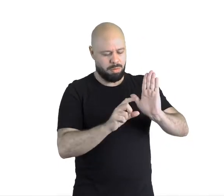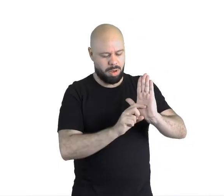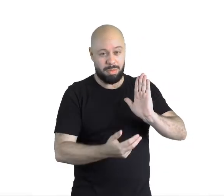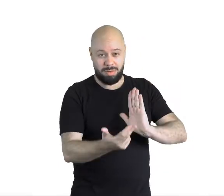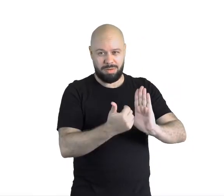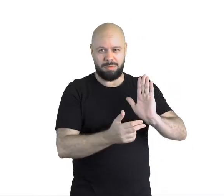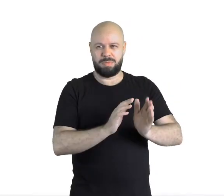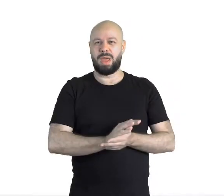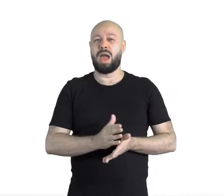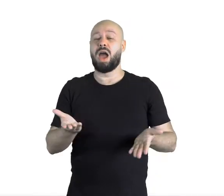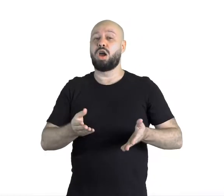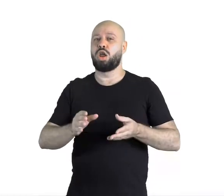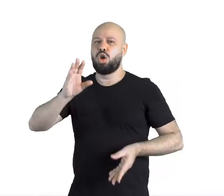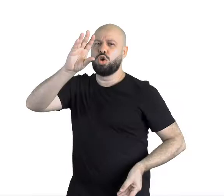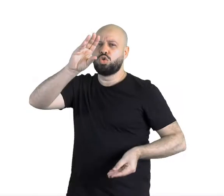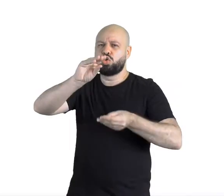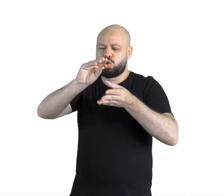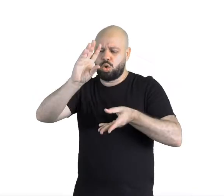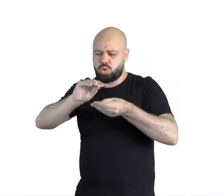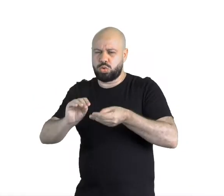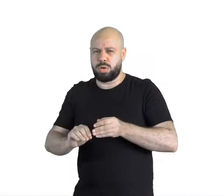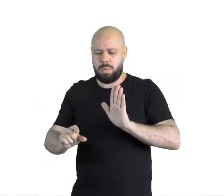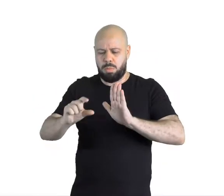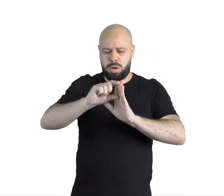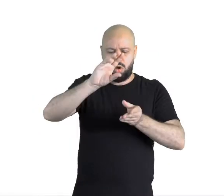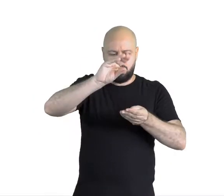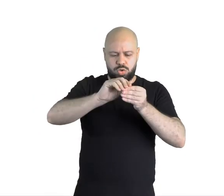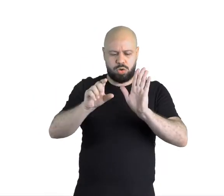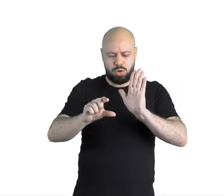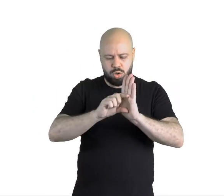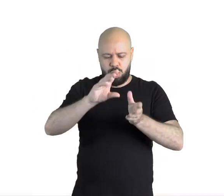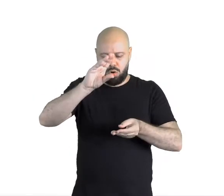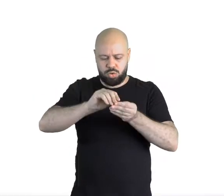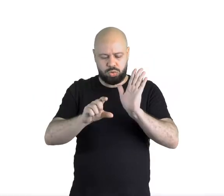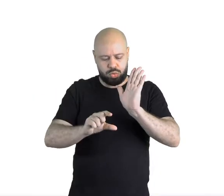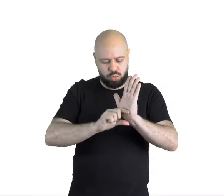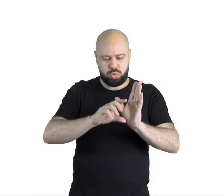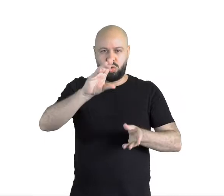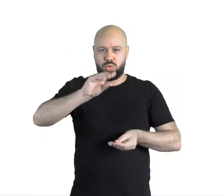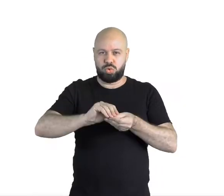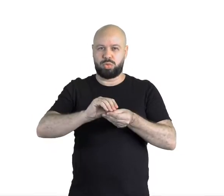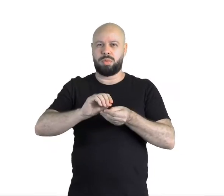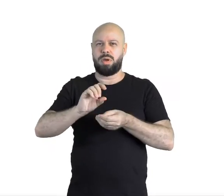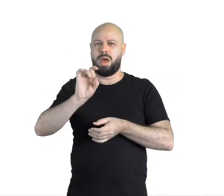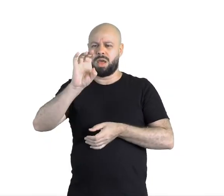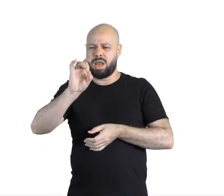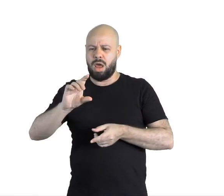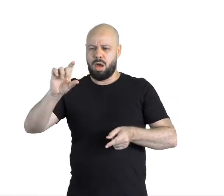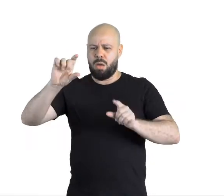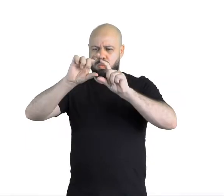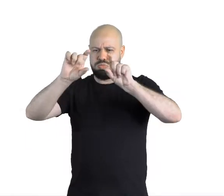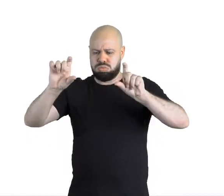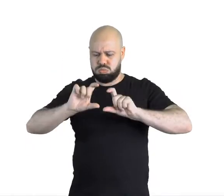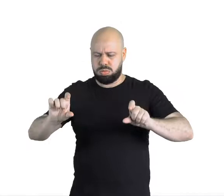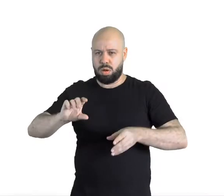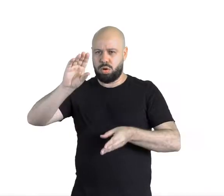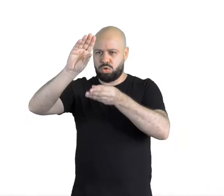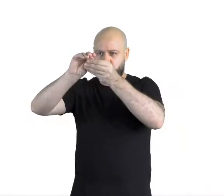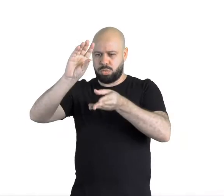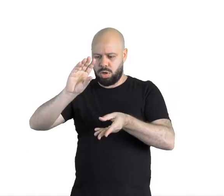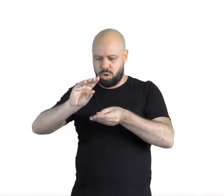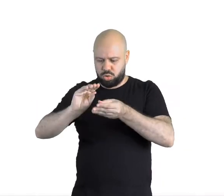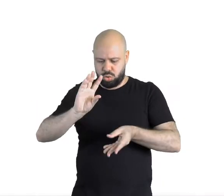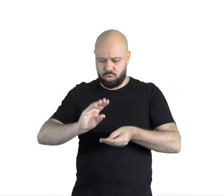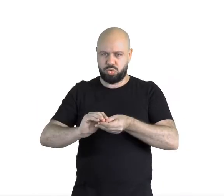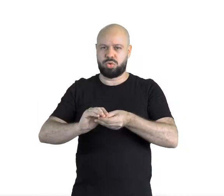Resuma a ideia de cada estrofe como no exemplo, agora vai ser por escrito. Cada estrofe, a ideia de cada estrofe